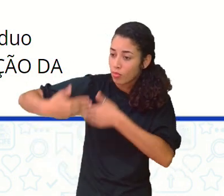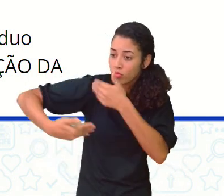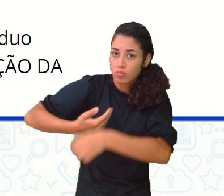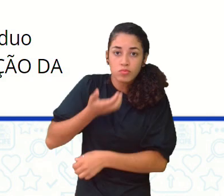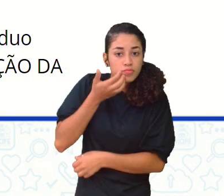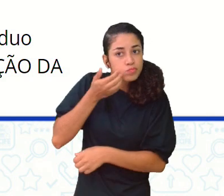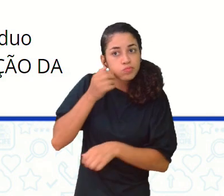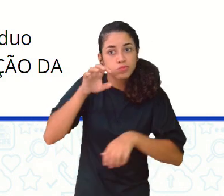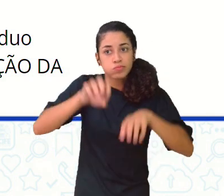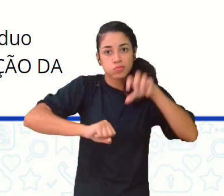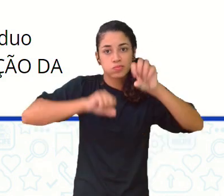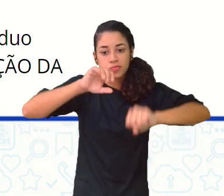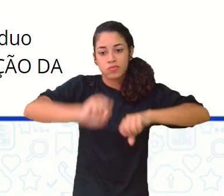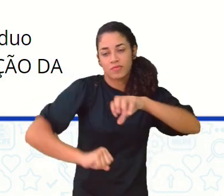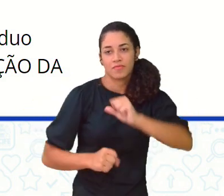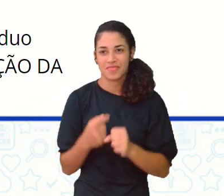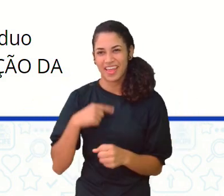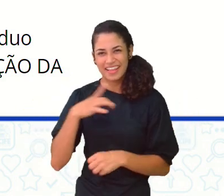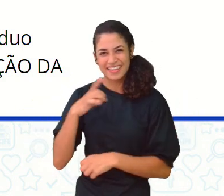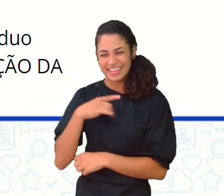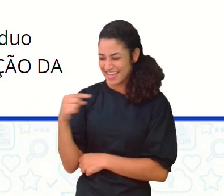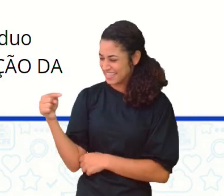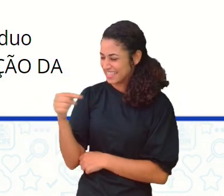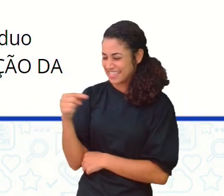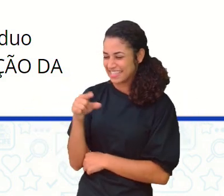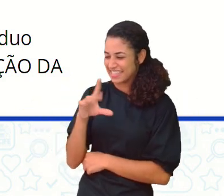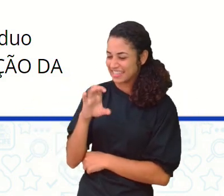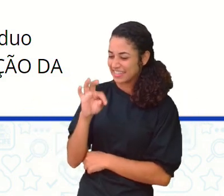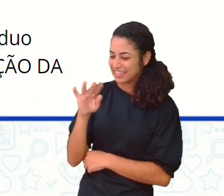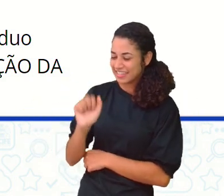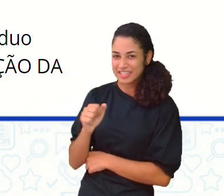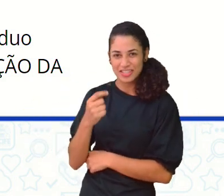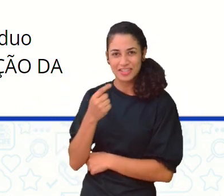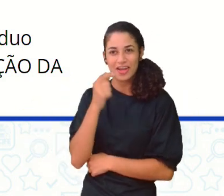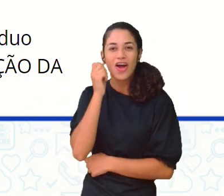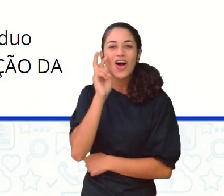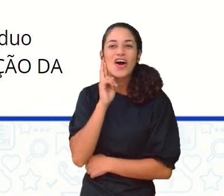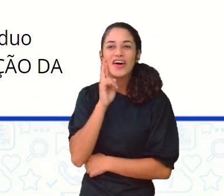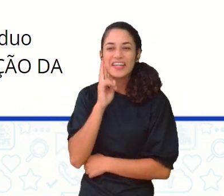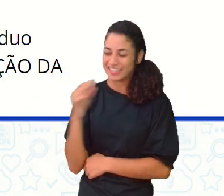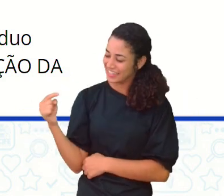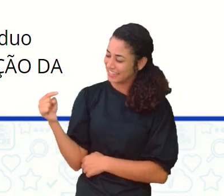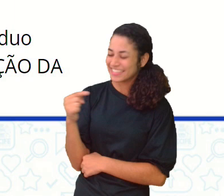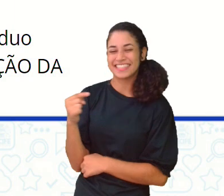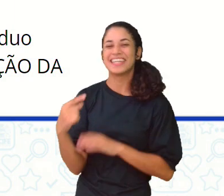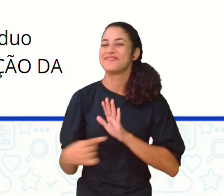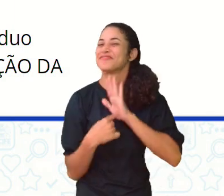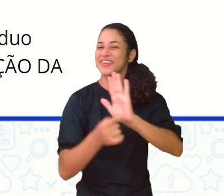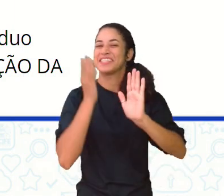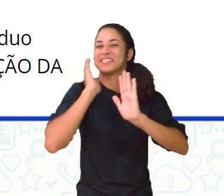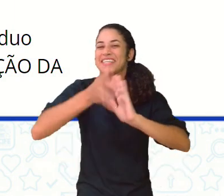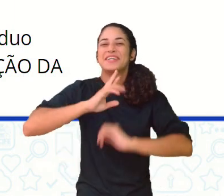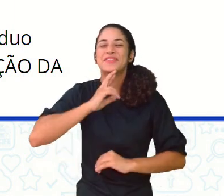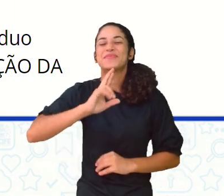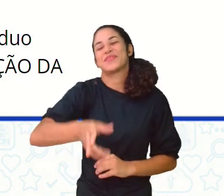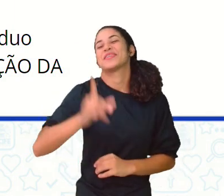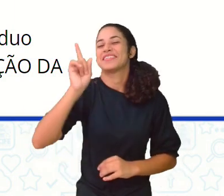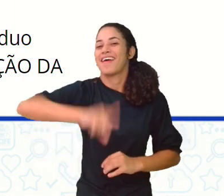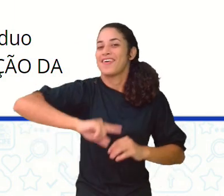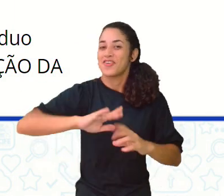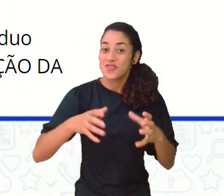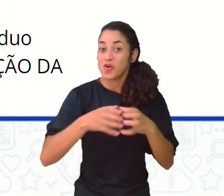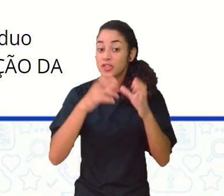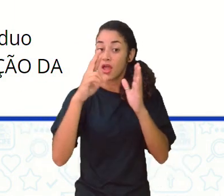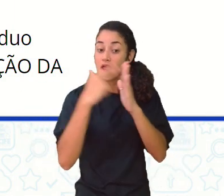Achei a seta muito sutil, professora. Né? A seta está aí indicando, não é? Que é esse conjunto de regras, não